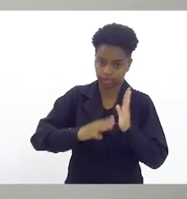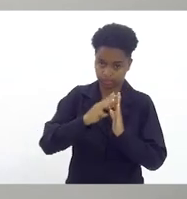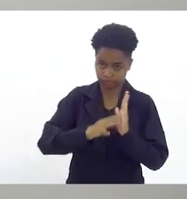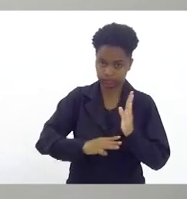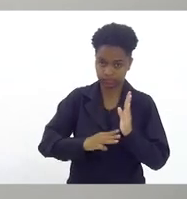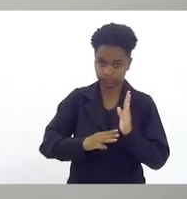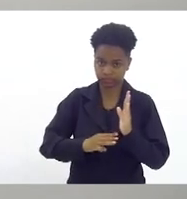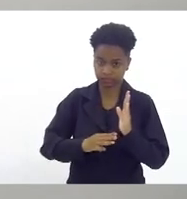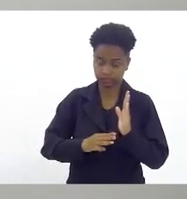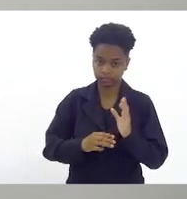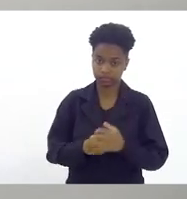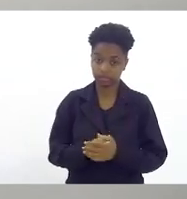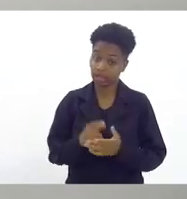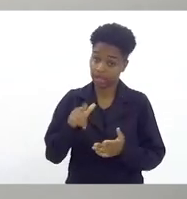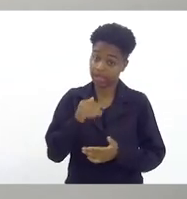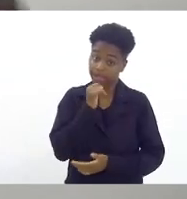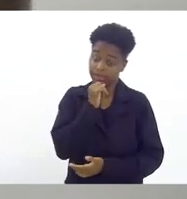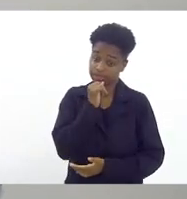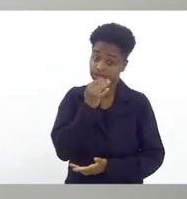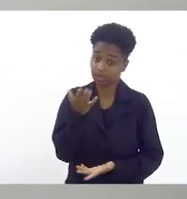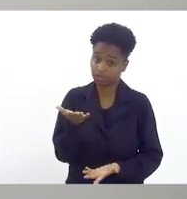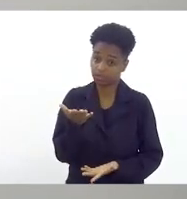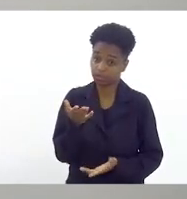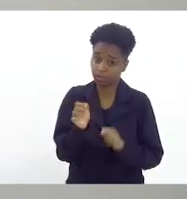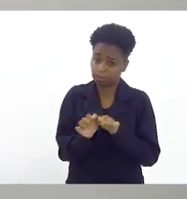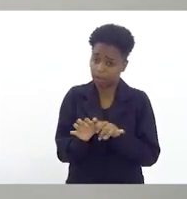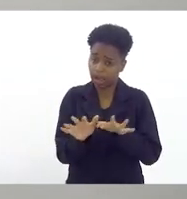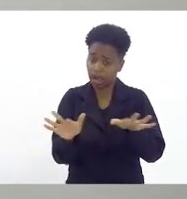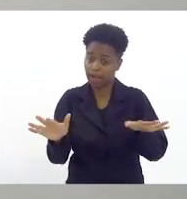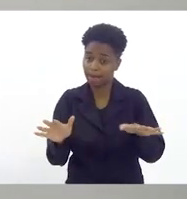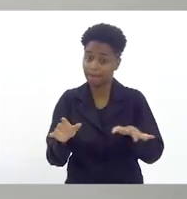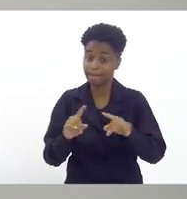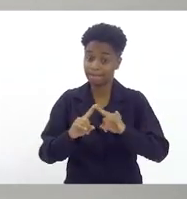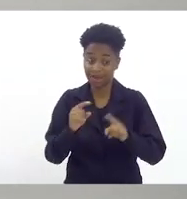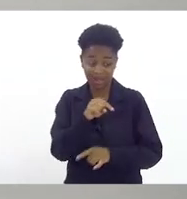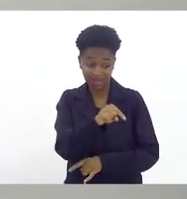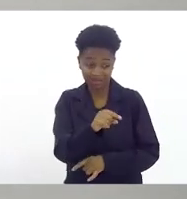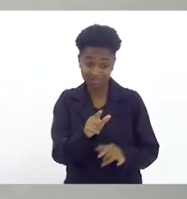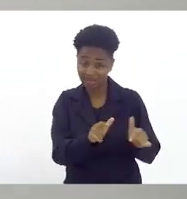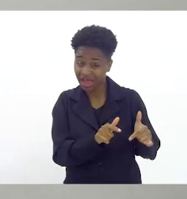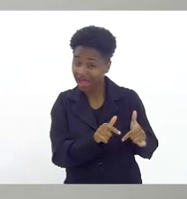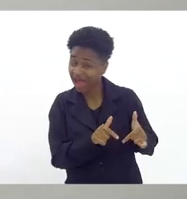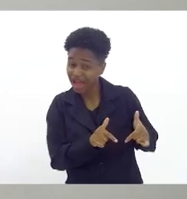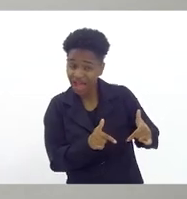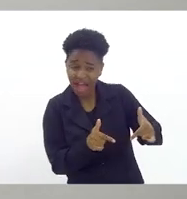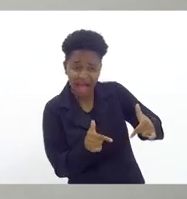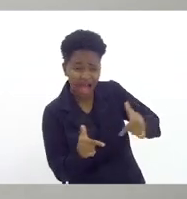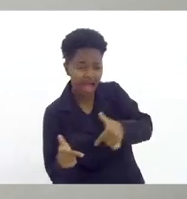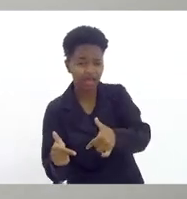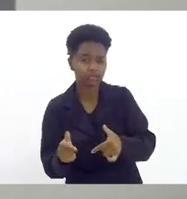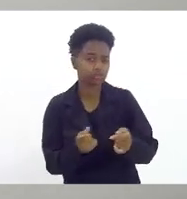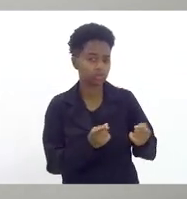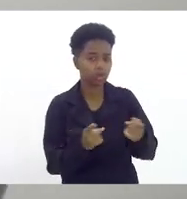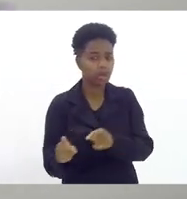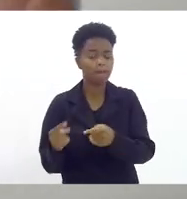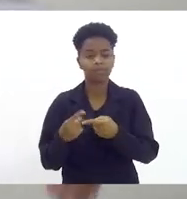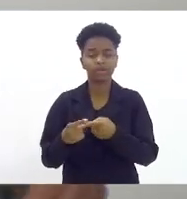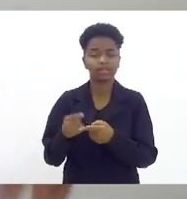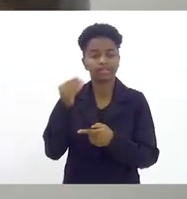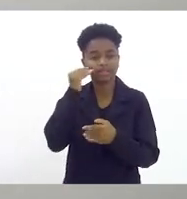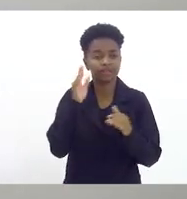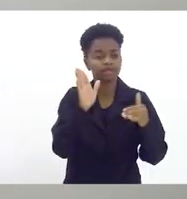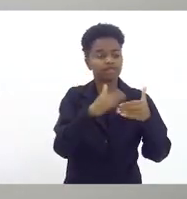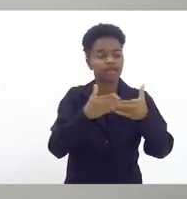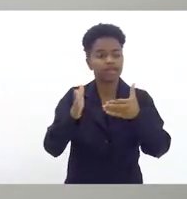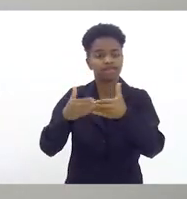estação é um exemplo que expande eles reagem então reagindo fortemente que eles querem fechar sindicato